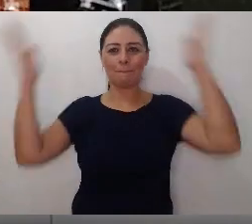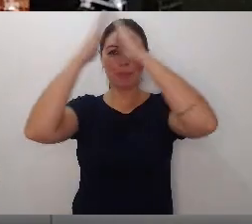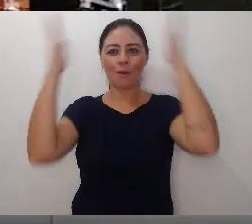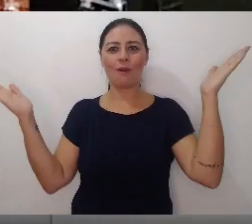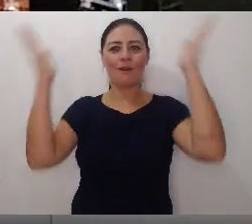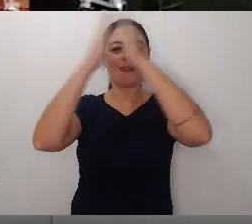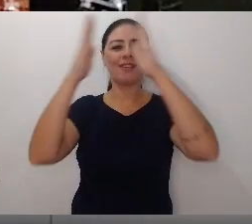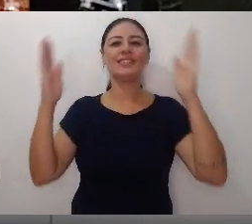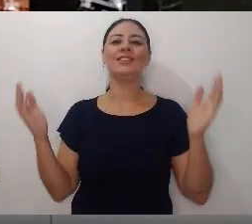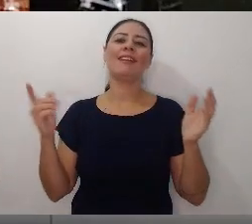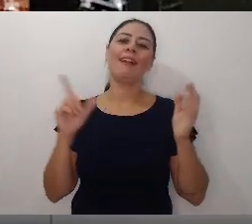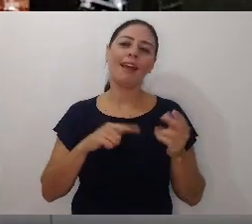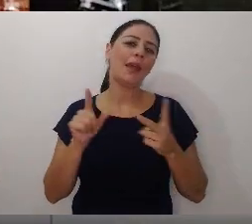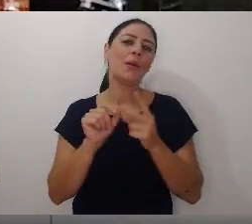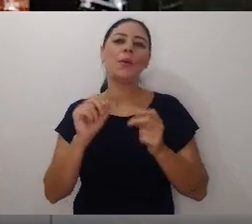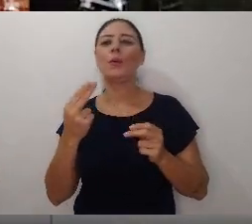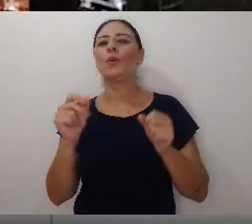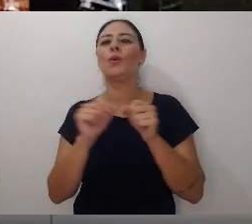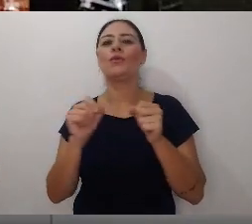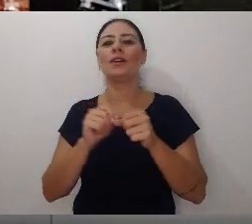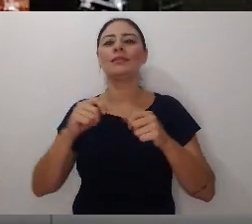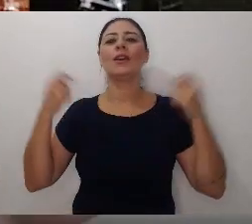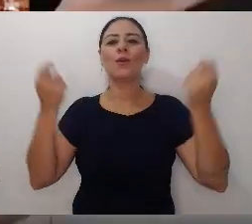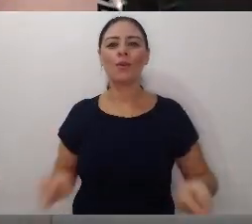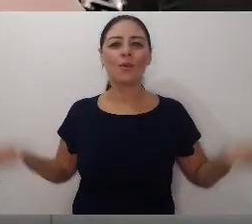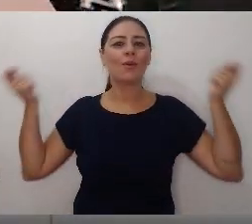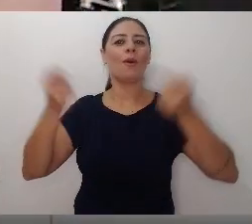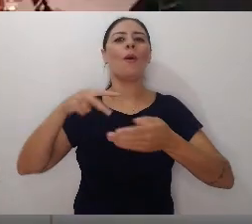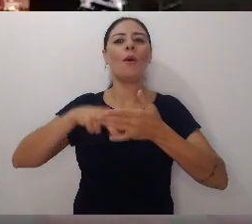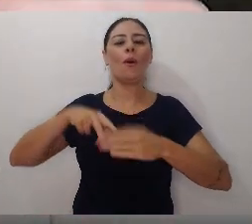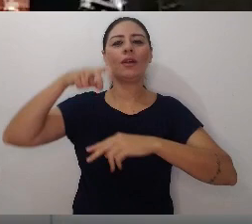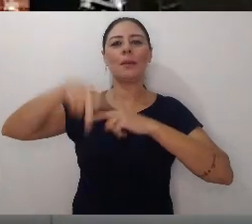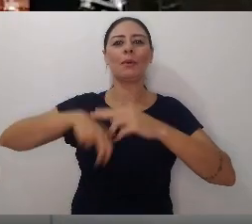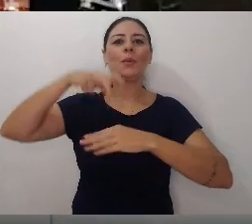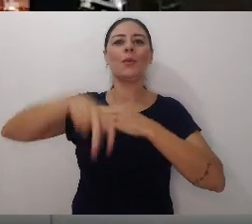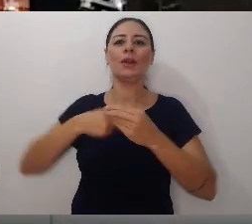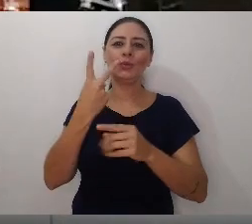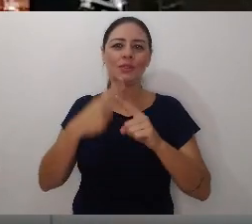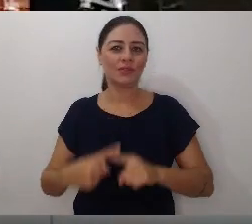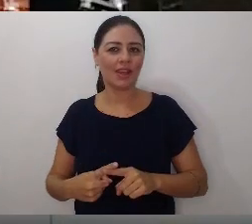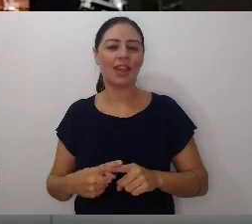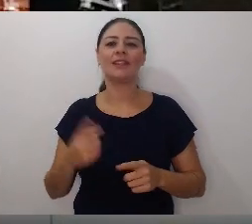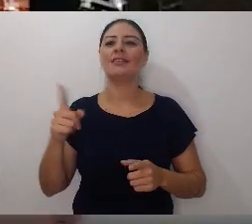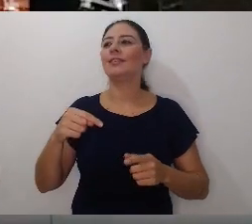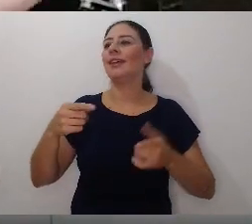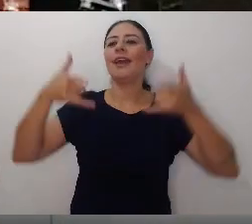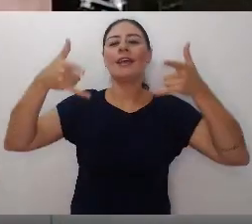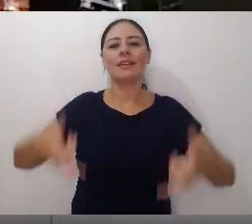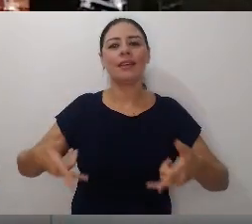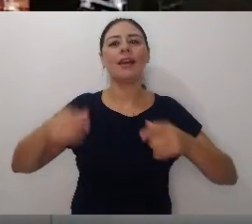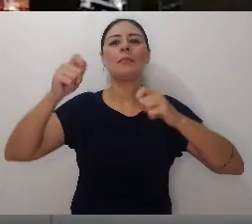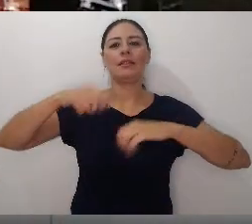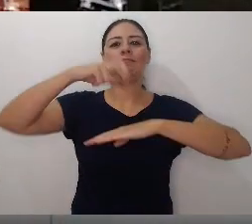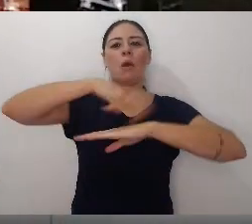uma bolinha dentro de um balde, ou é tocar lá em cima, ou é fazer um polichinelo, ou se tem objetos em casa,